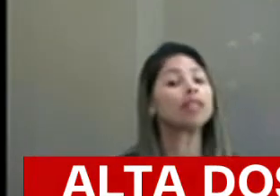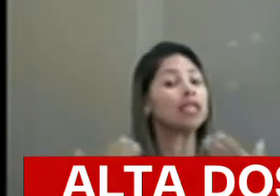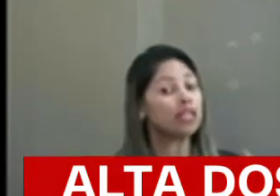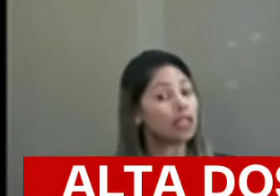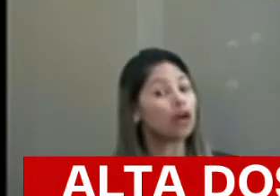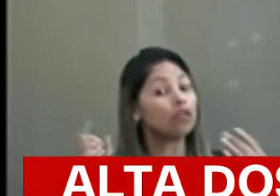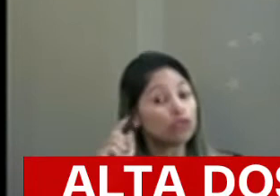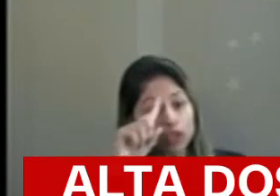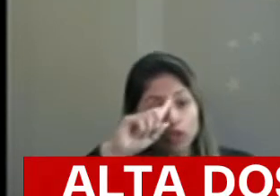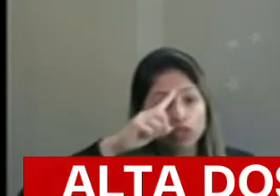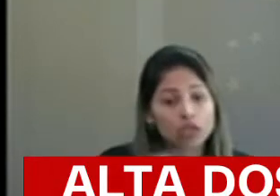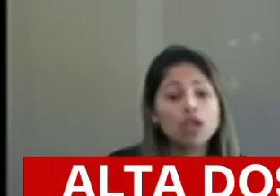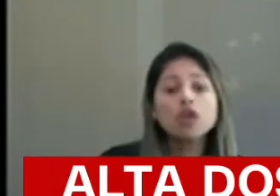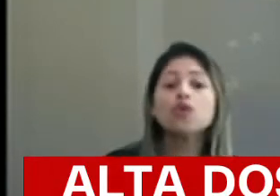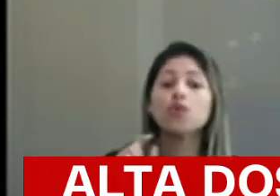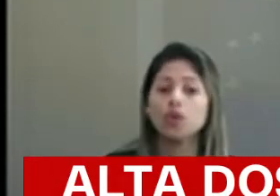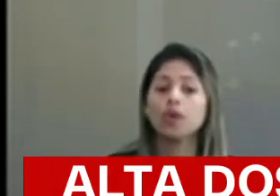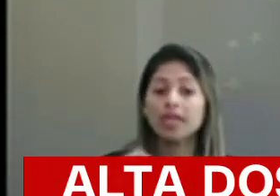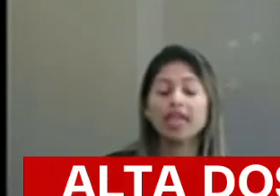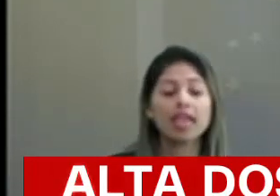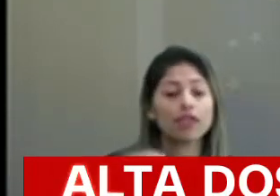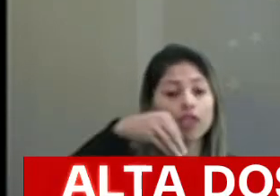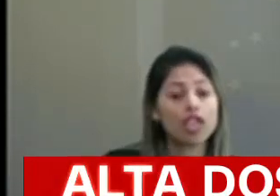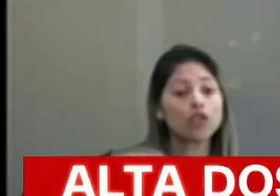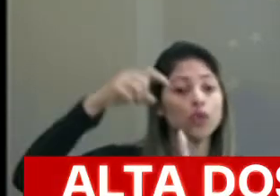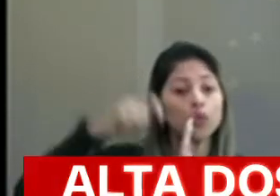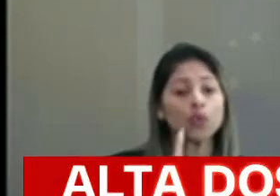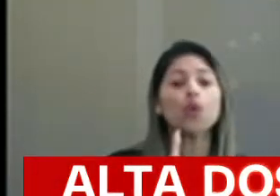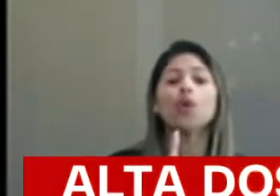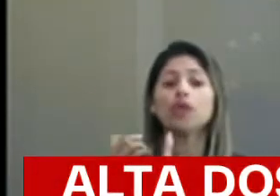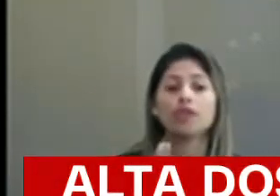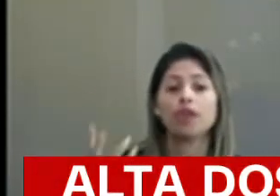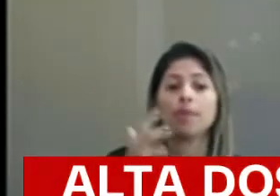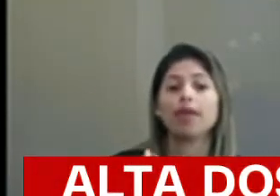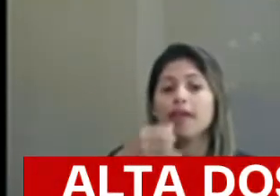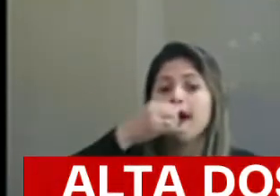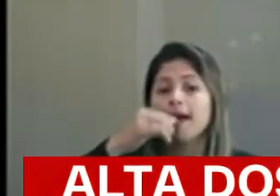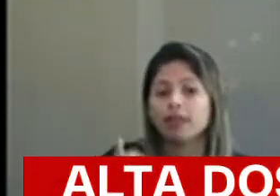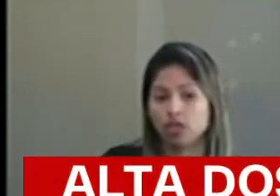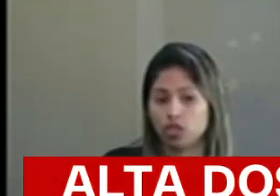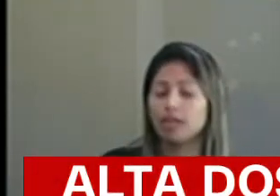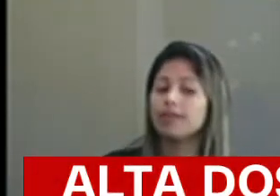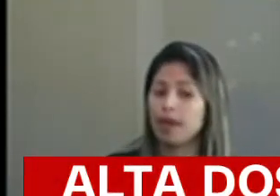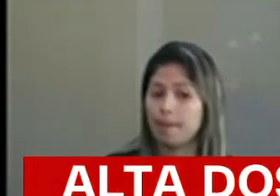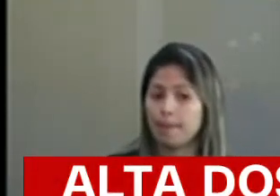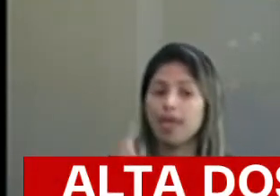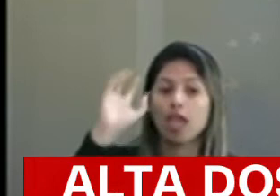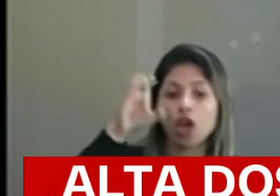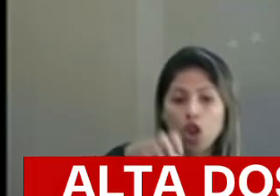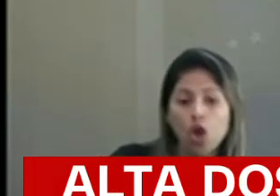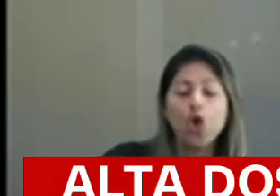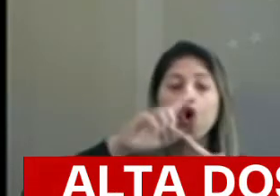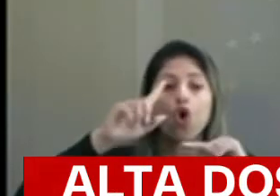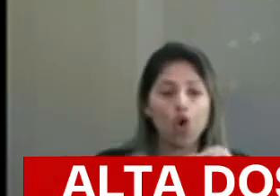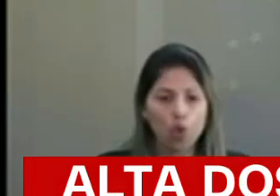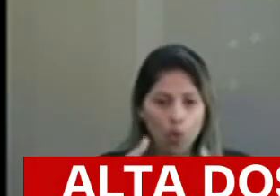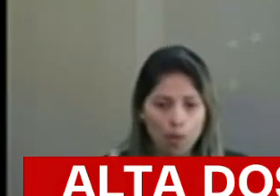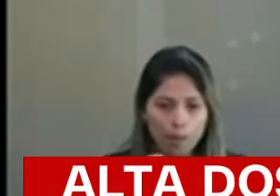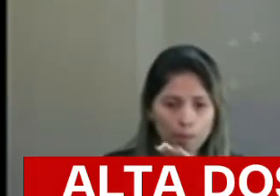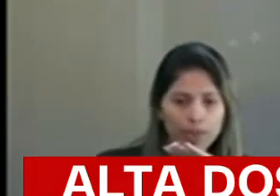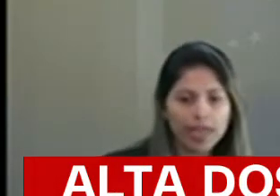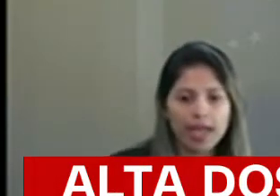sua decisão sobre a incidência do tributo sobre a energia elétrica e as comunicações. Ora,